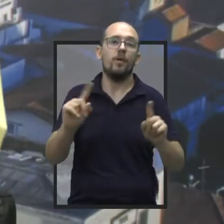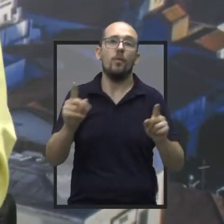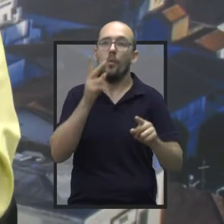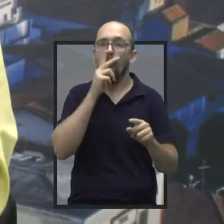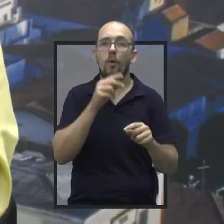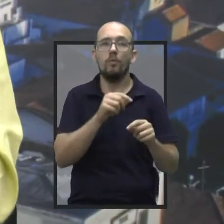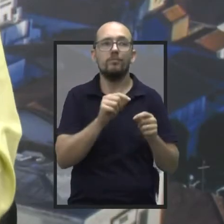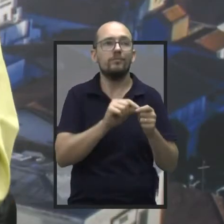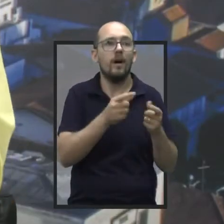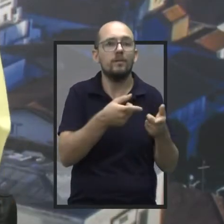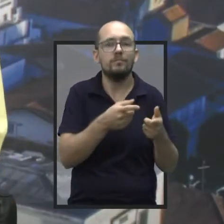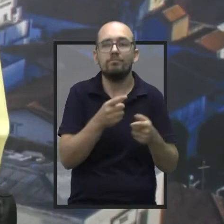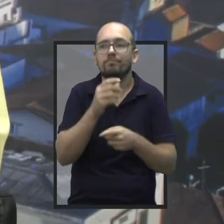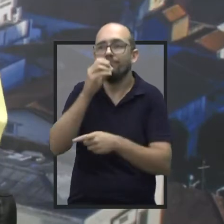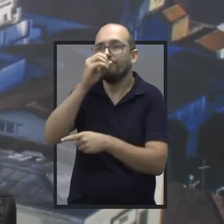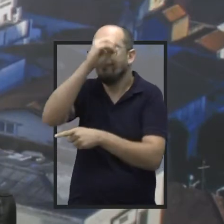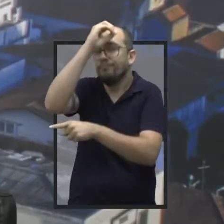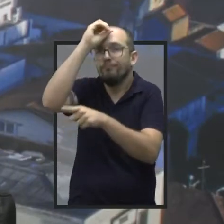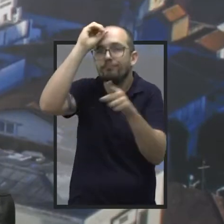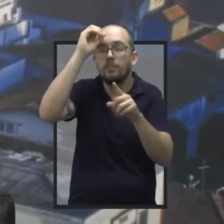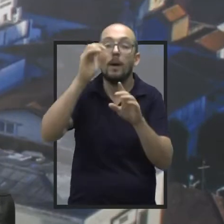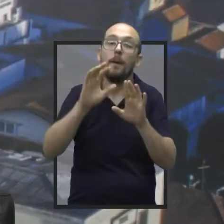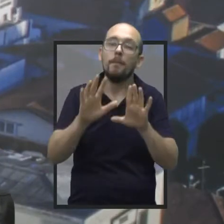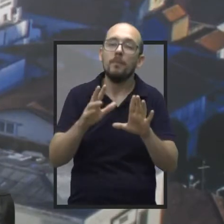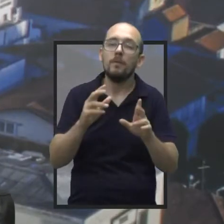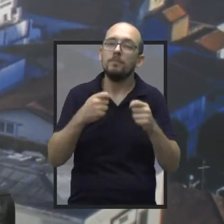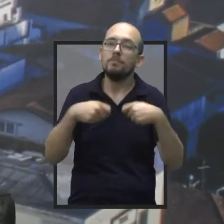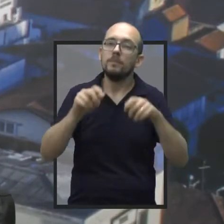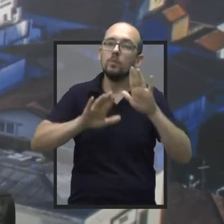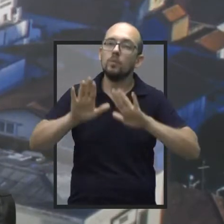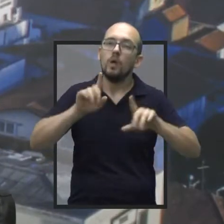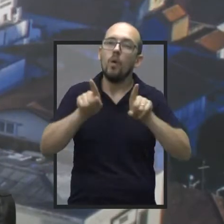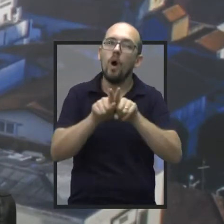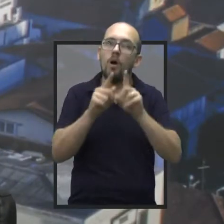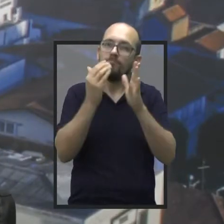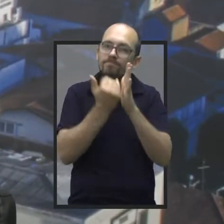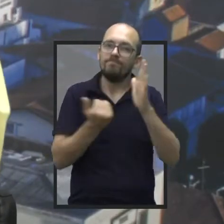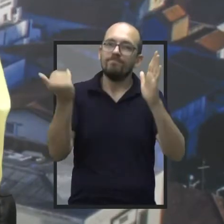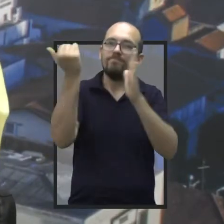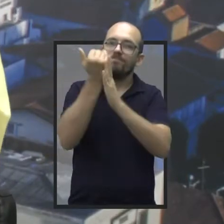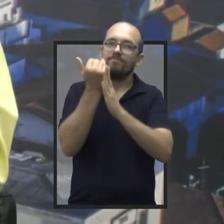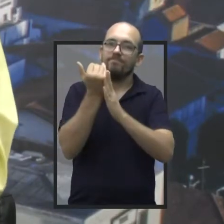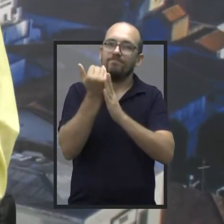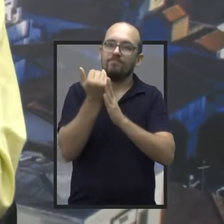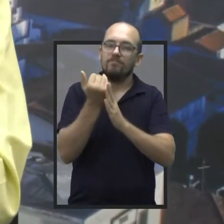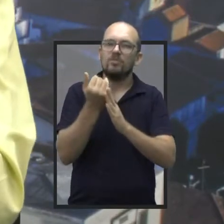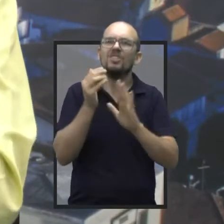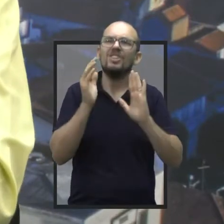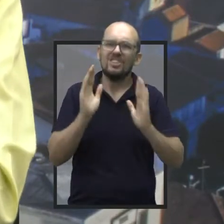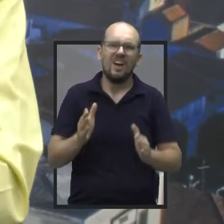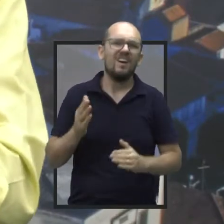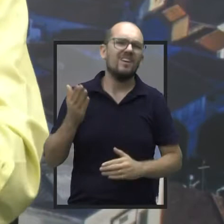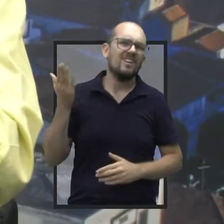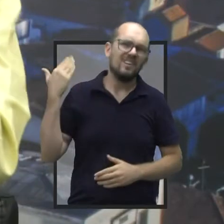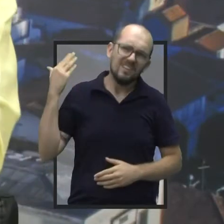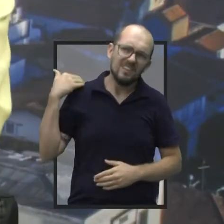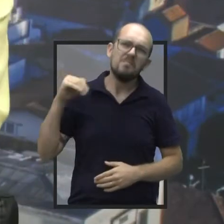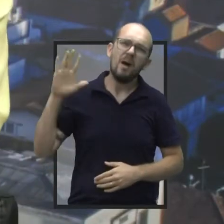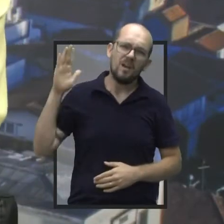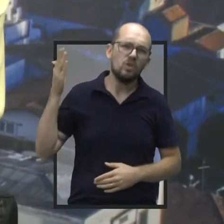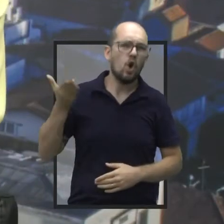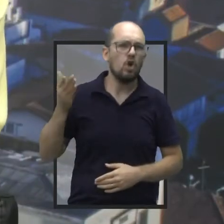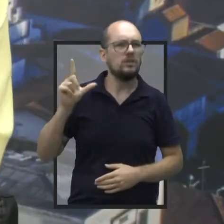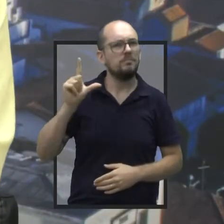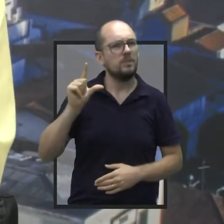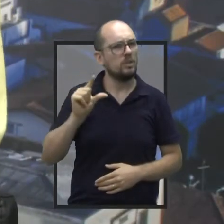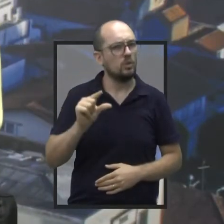fica deficitária, né? Mas não pode haver excesso, entendeu, Ângelo? E isso aí muitas vezes é usado, já foi muito, hoje menos, mas já